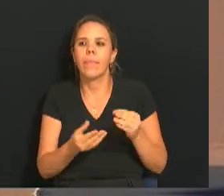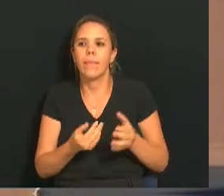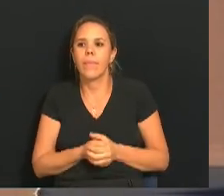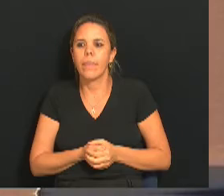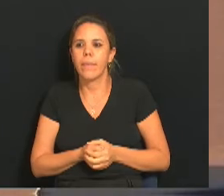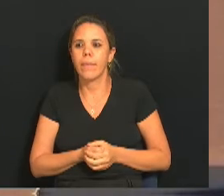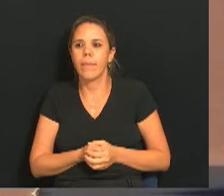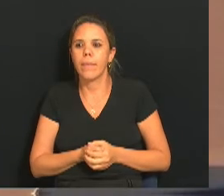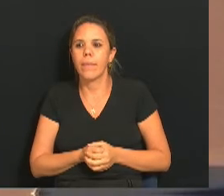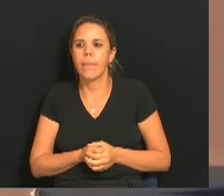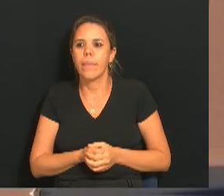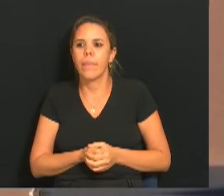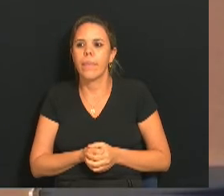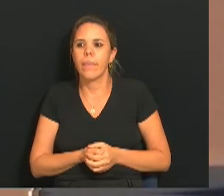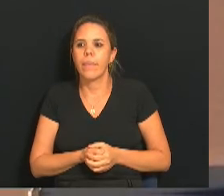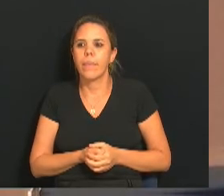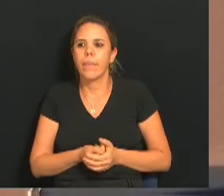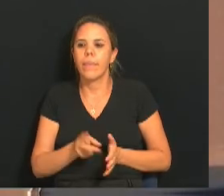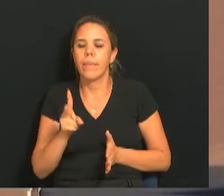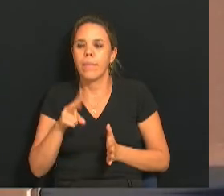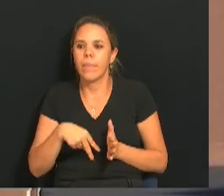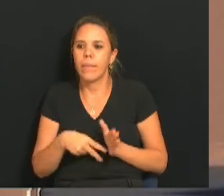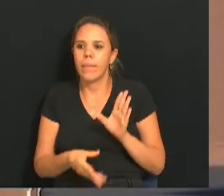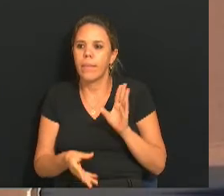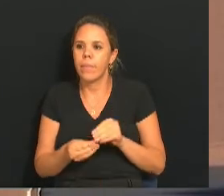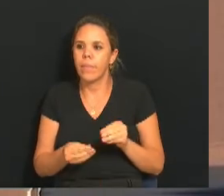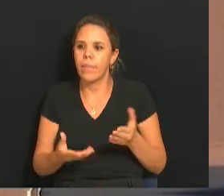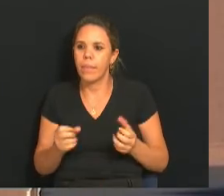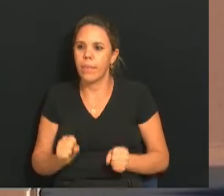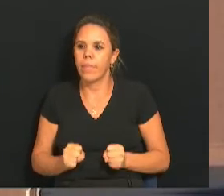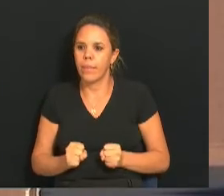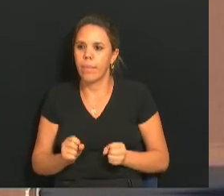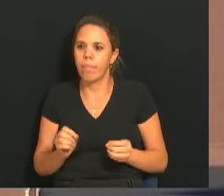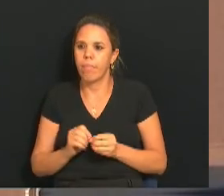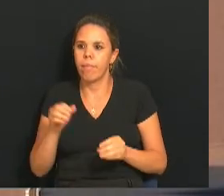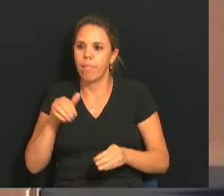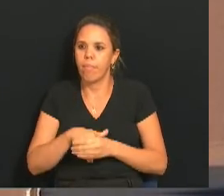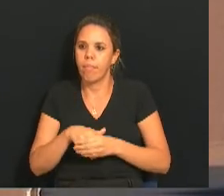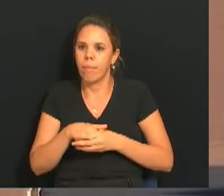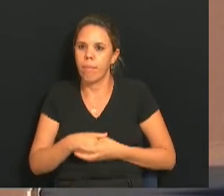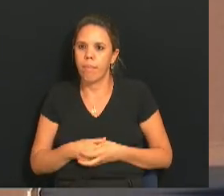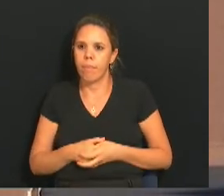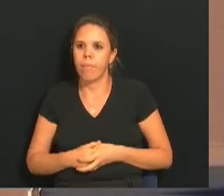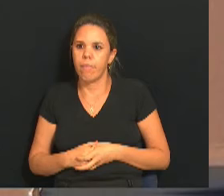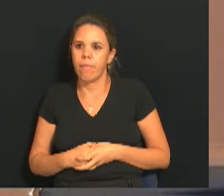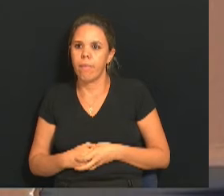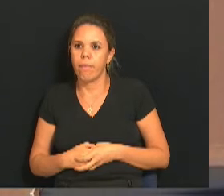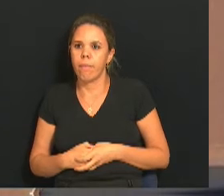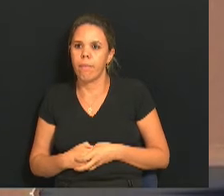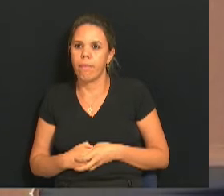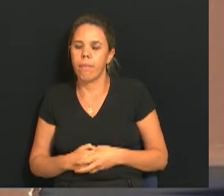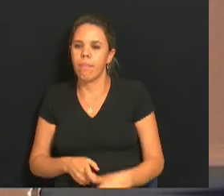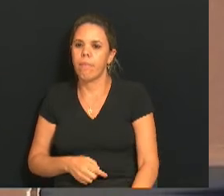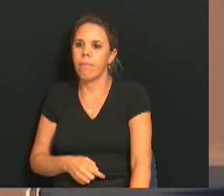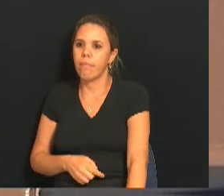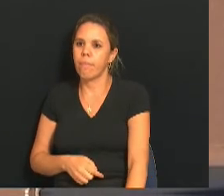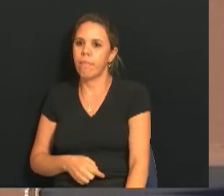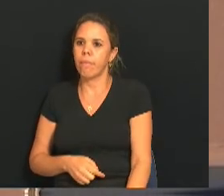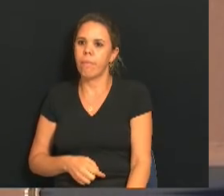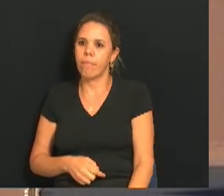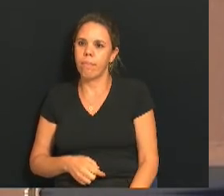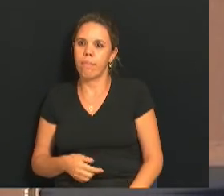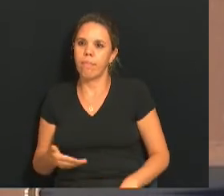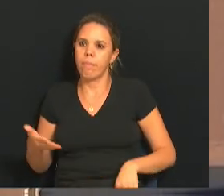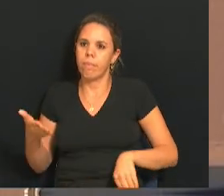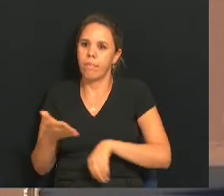Eu queria que ler a conclusão, para que a gente possa fazer a votação. A conclusão é: concluímos, então, pela visita